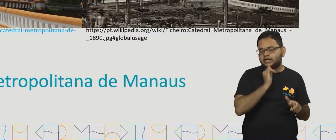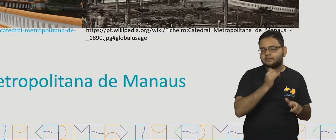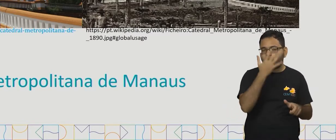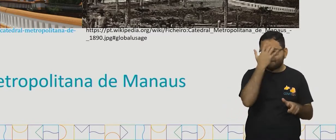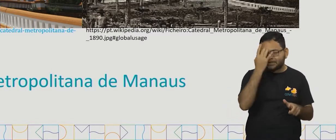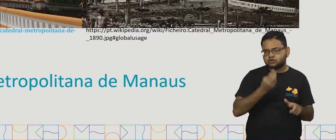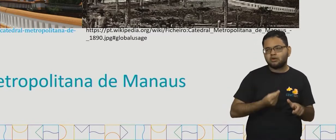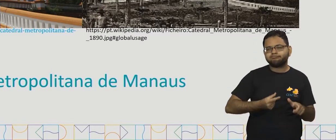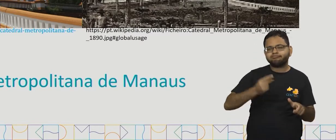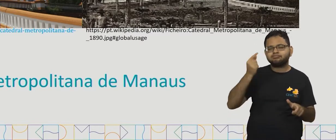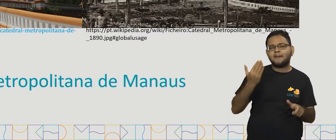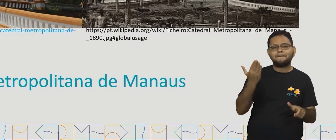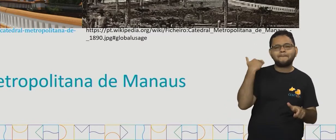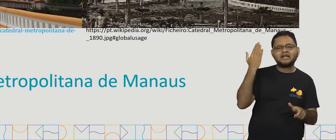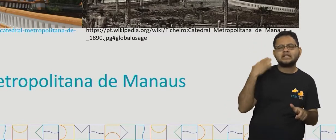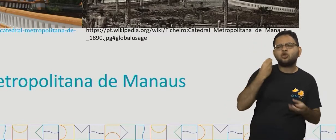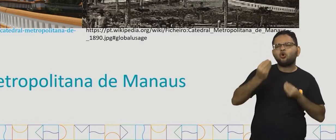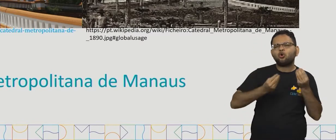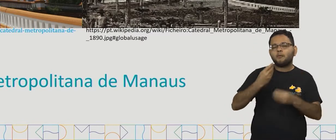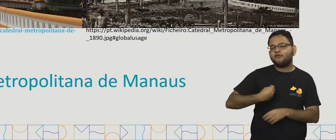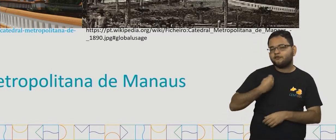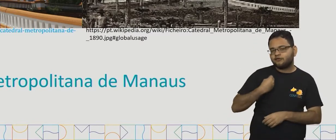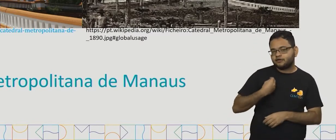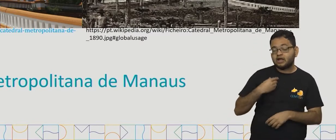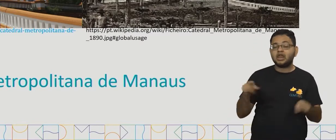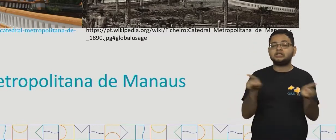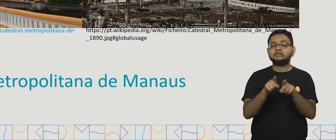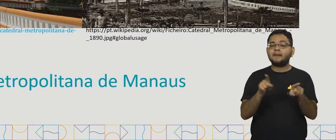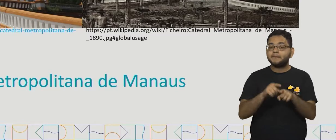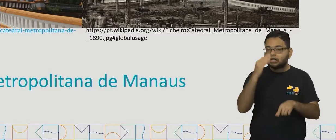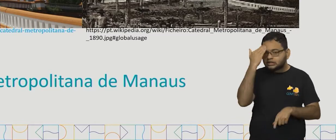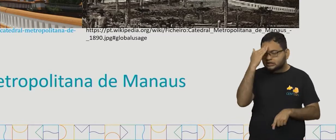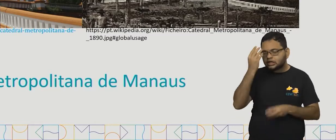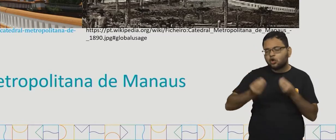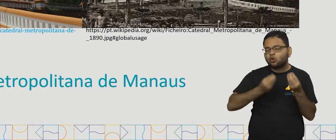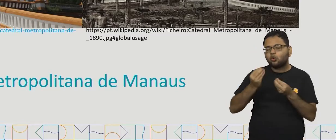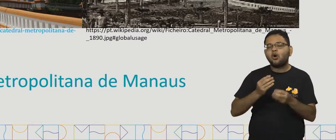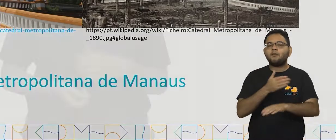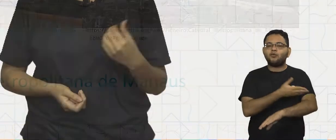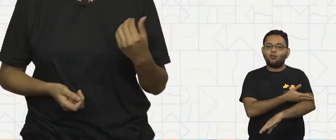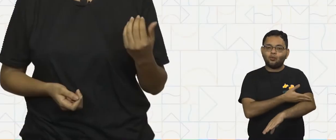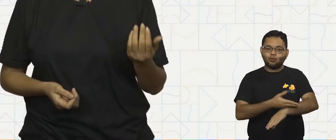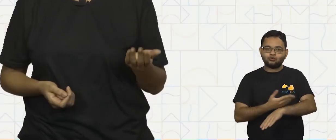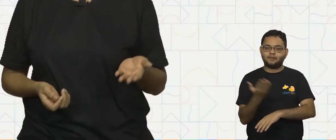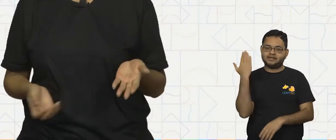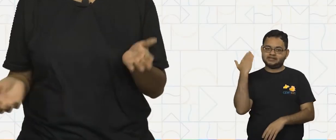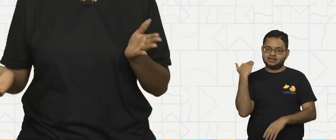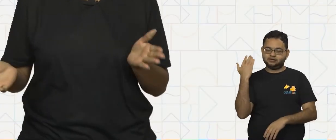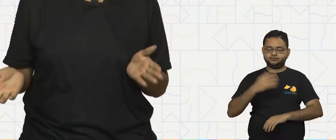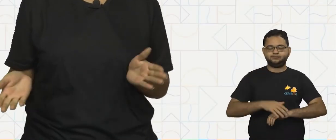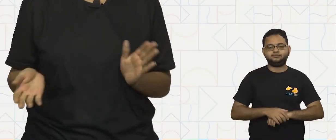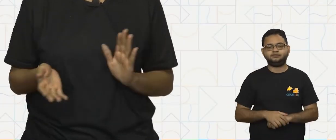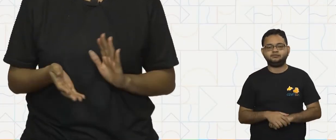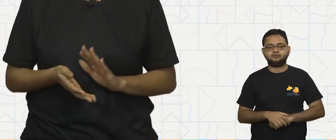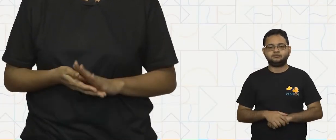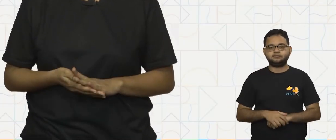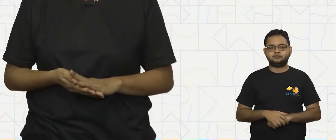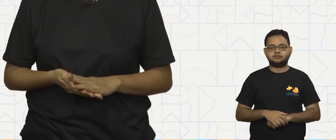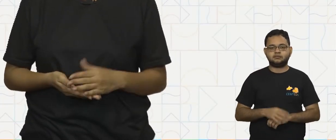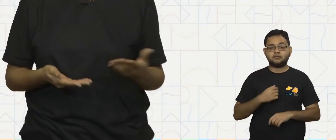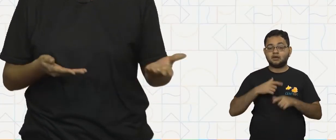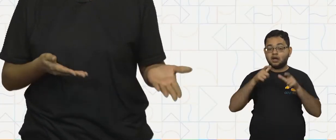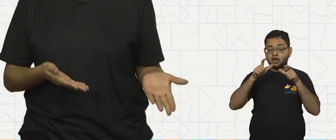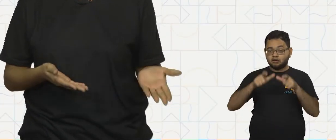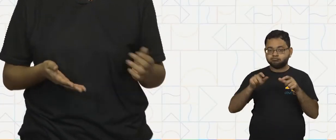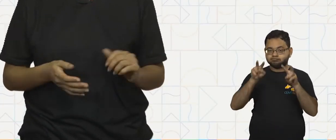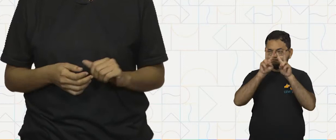de nós viviam, e até mesmo podemos compreender os costumes da época. Visualizando as transformações das